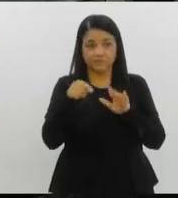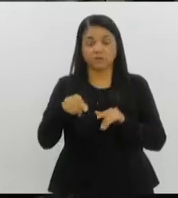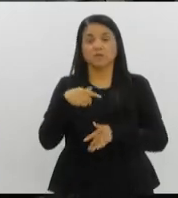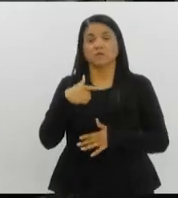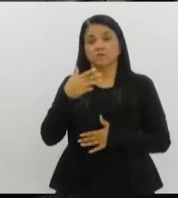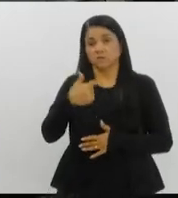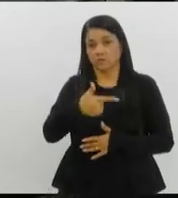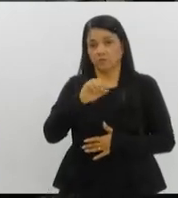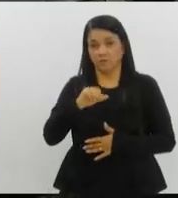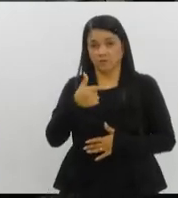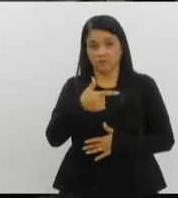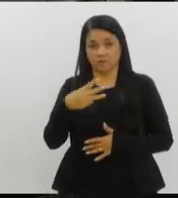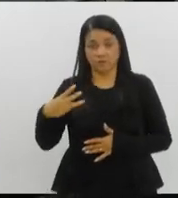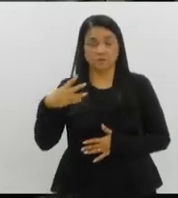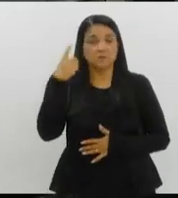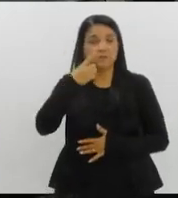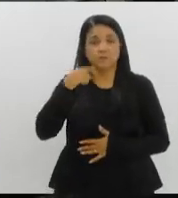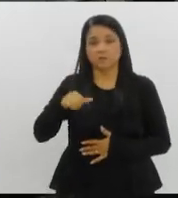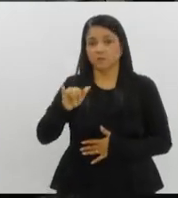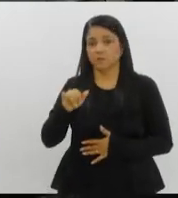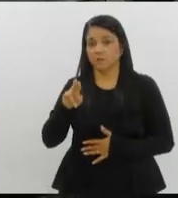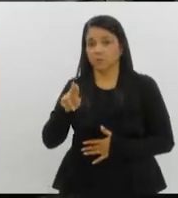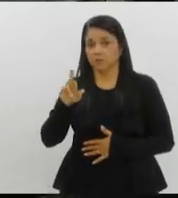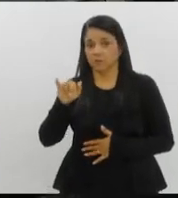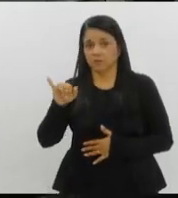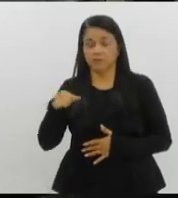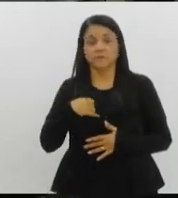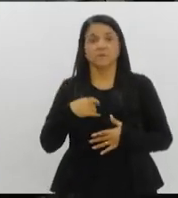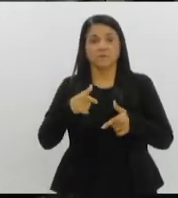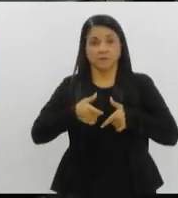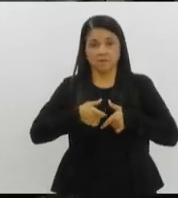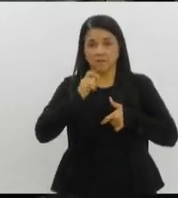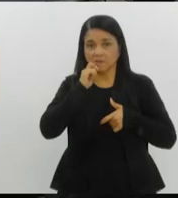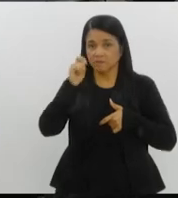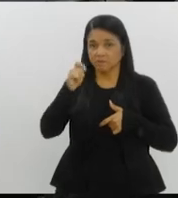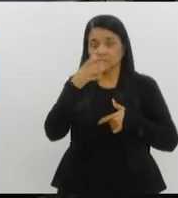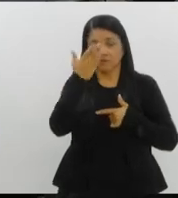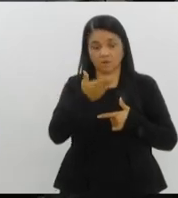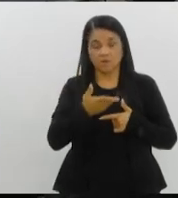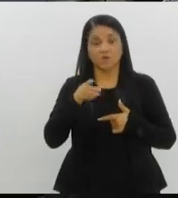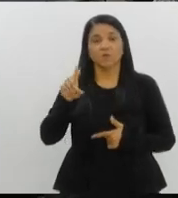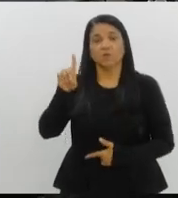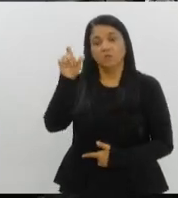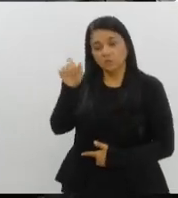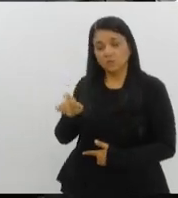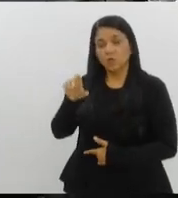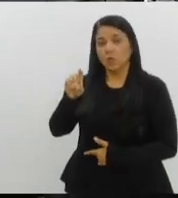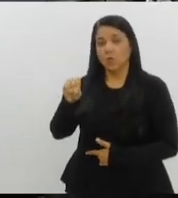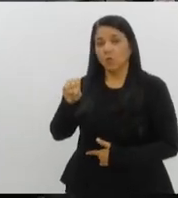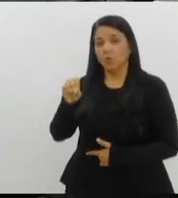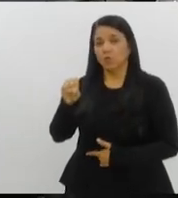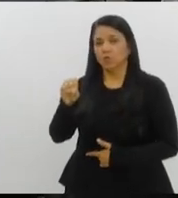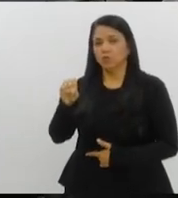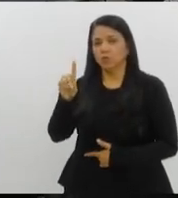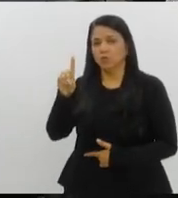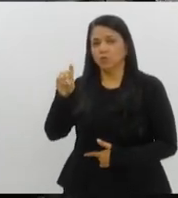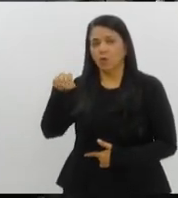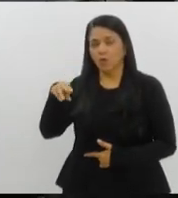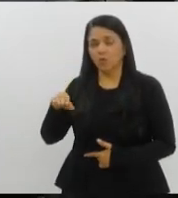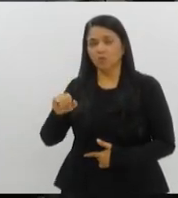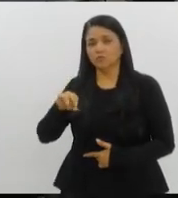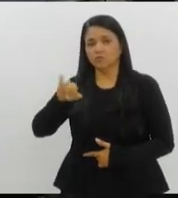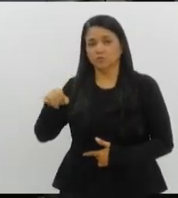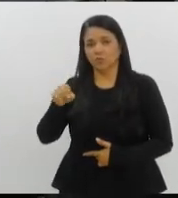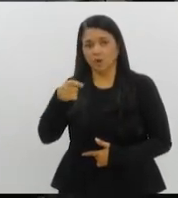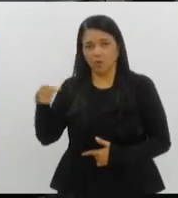Yuri, que concede a medalha Tiradentes, o respectivo diploma a Dom Joel Portela Amado, bispo da Diocese de